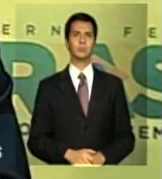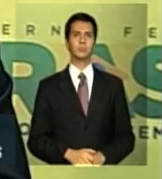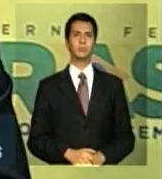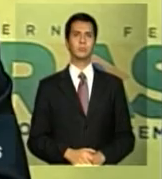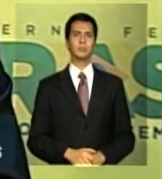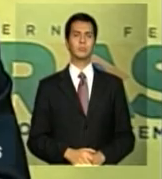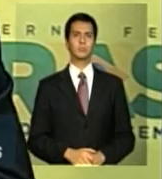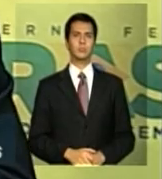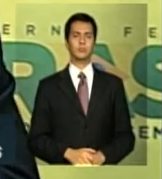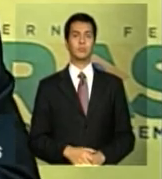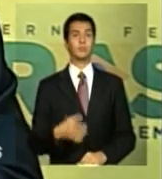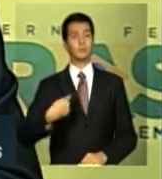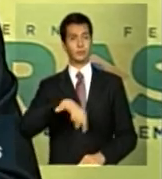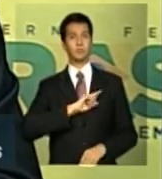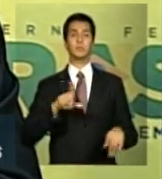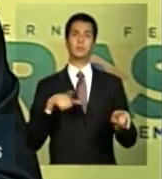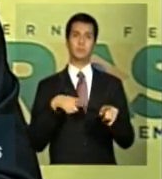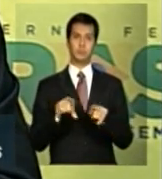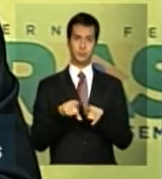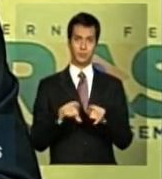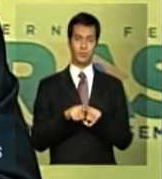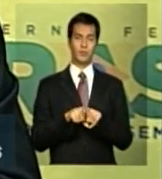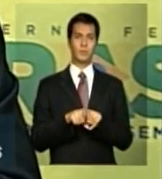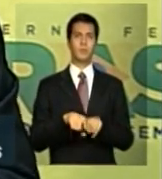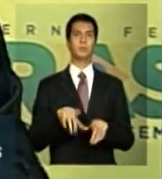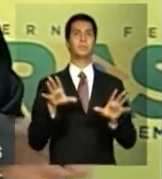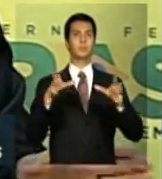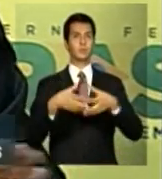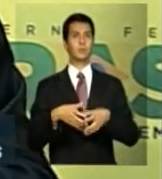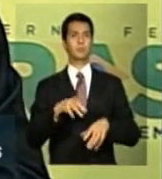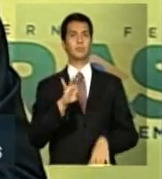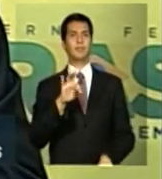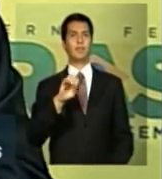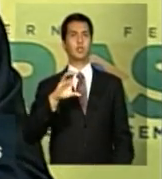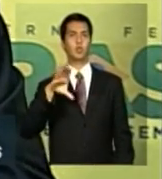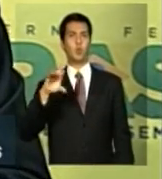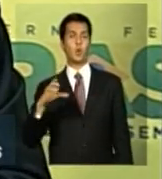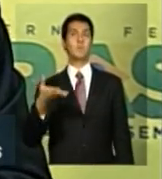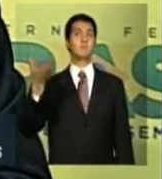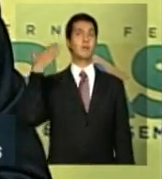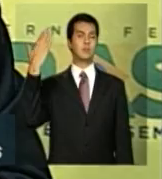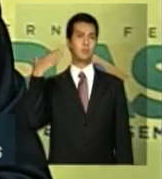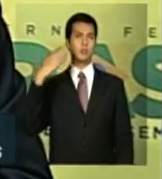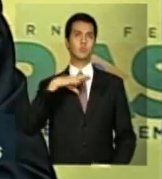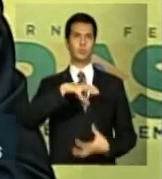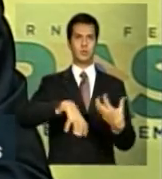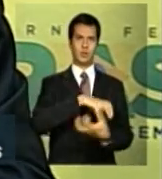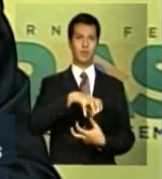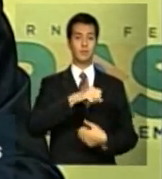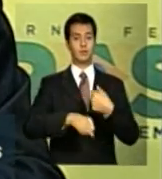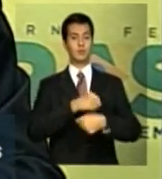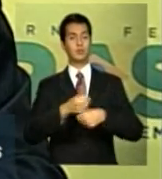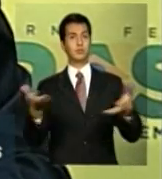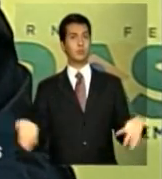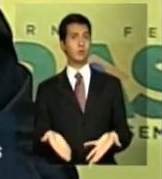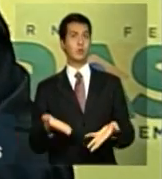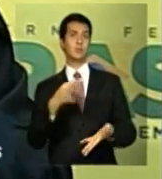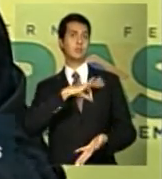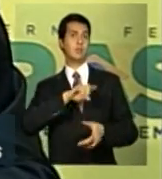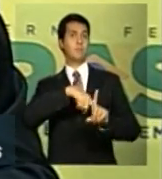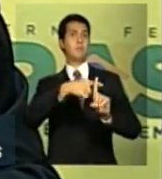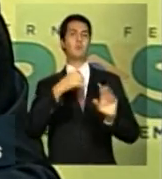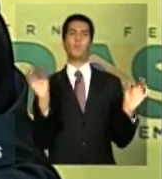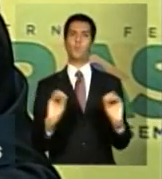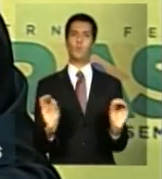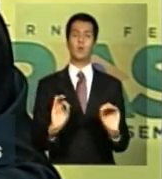técnicos administrativos, que ficaram sem reajuste esse ano. Em função da greve do ano passado, não tiveram reajuste esse ano. E eu pedi